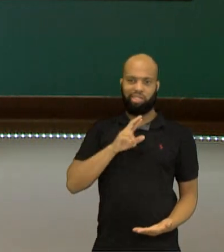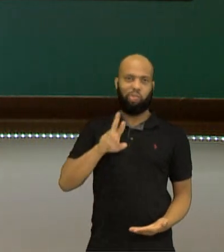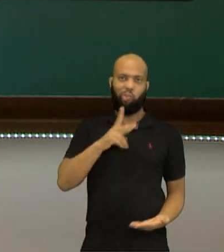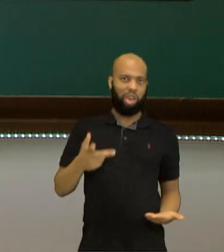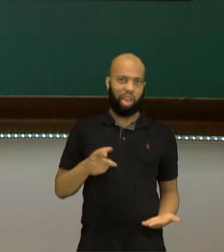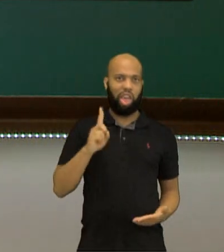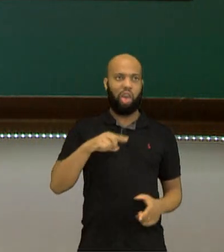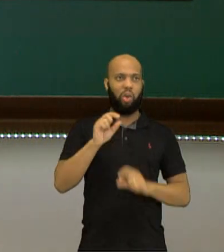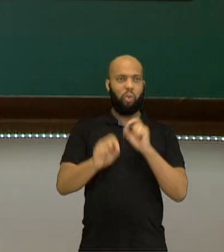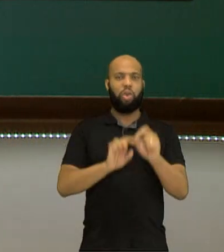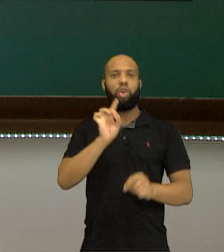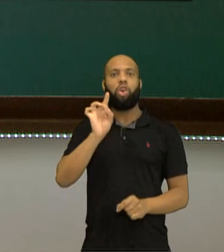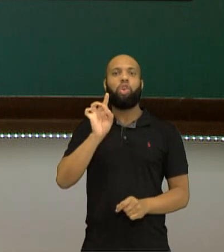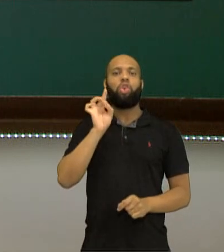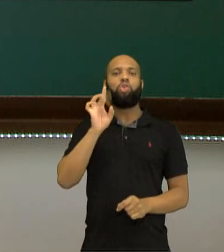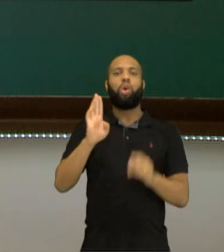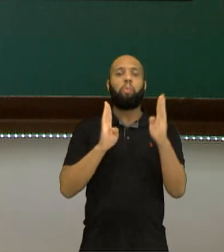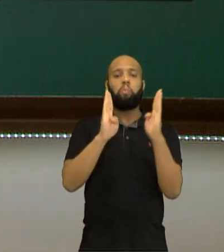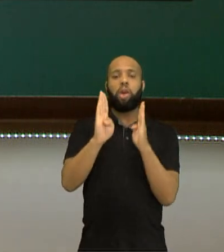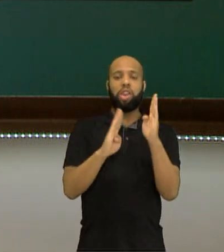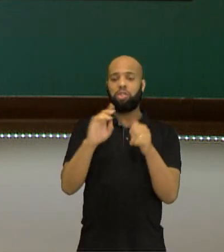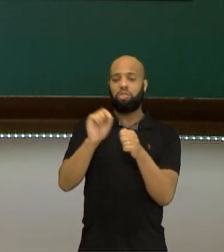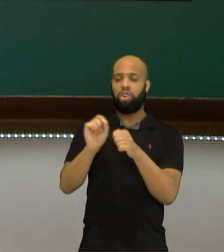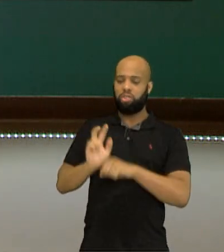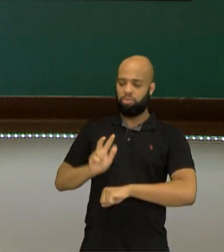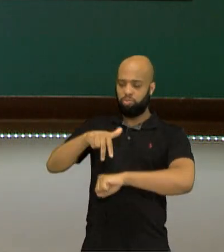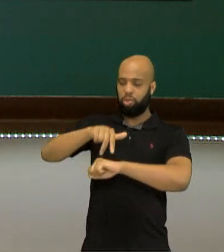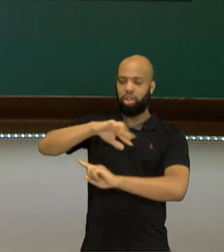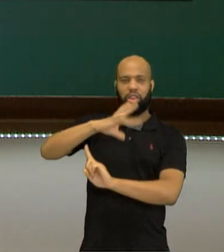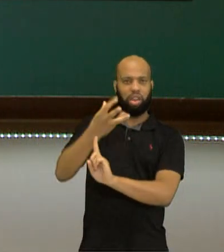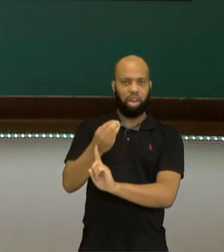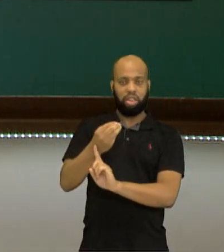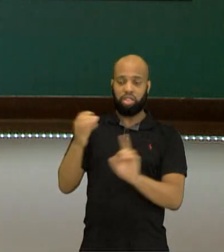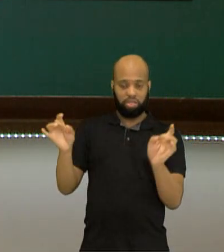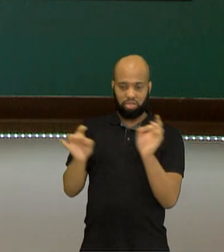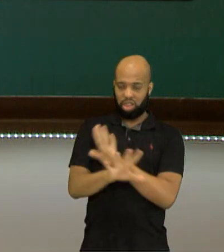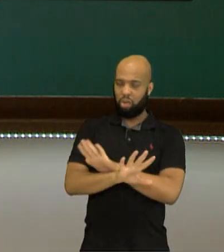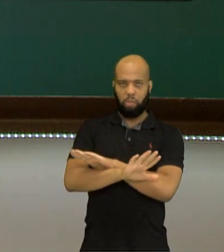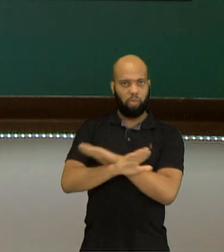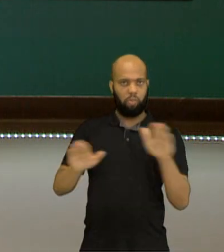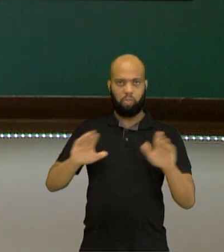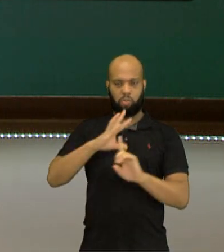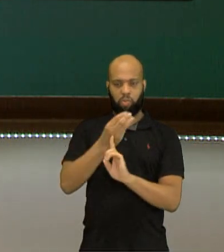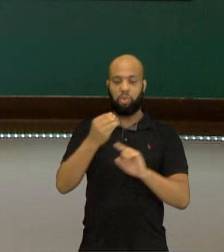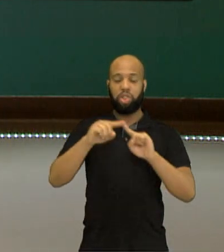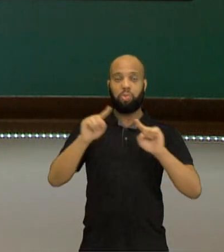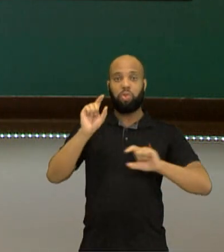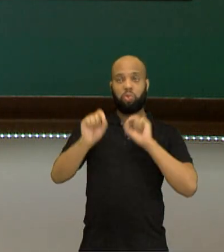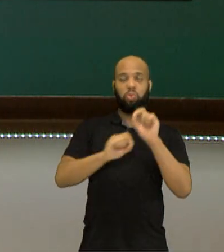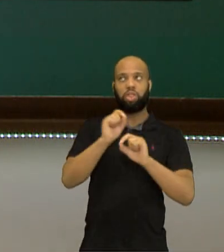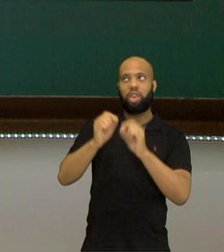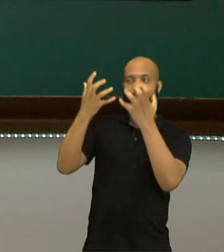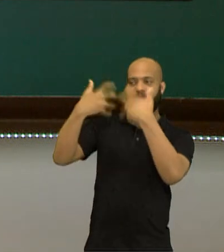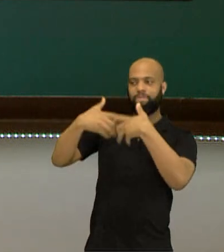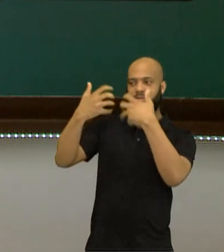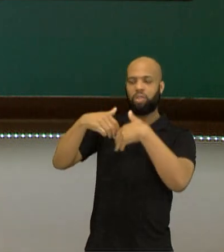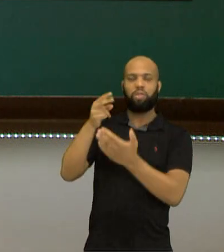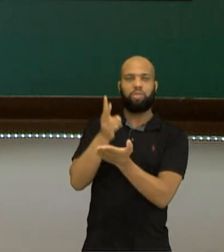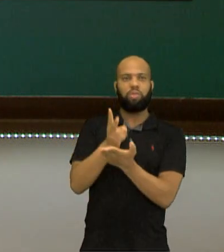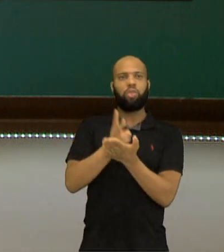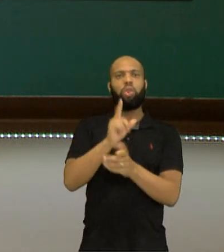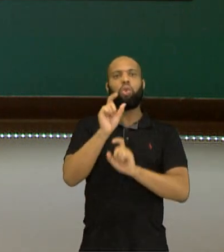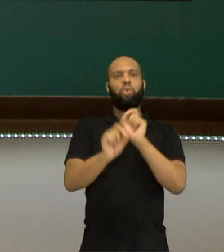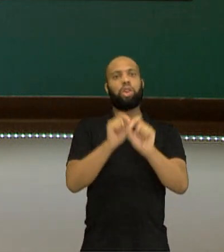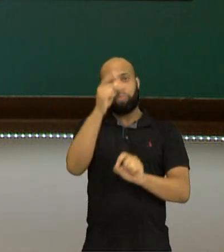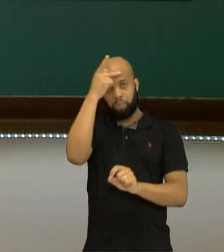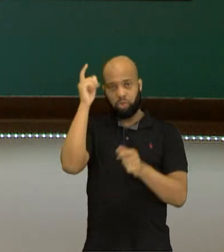muito tempo, é até enquanto aquele artista está ali, depois que ele sair, acabou. No entanto, o que fica é a ideia, a reflexão. O que aquela pessoa queria fazer